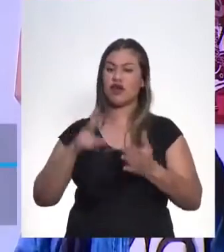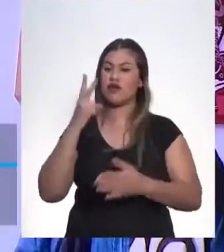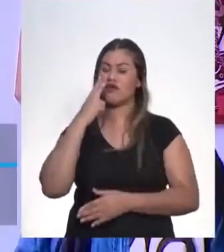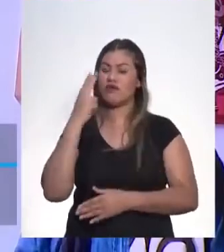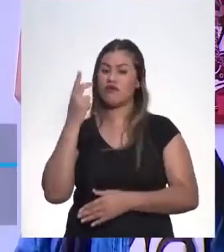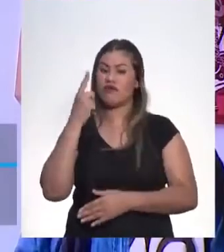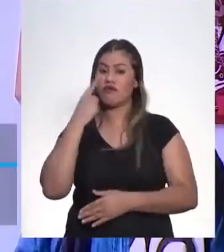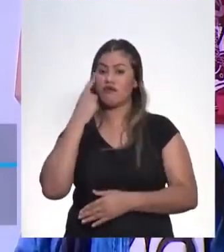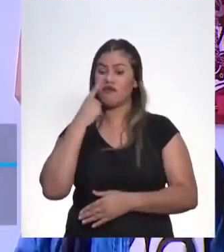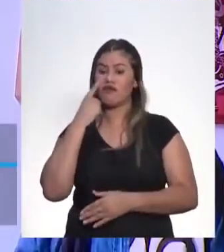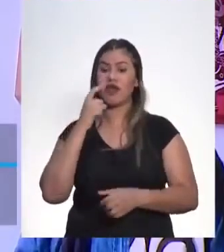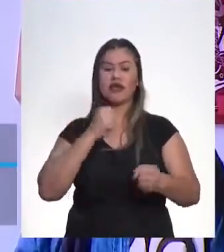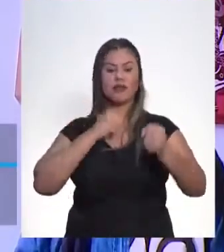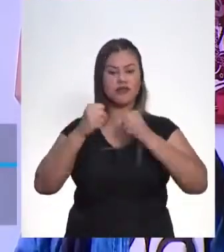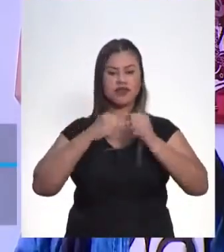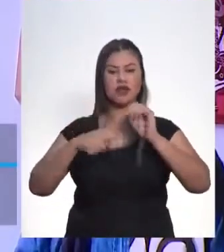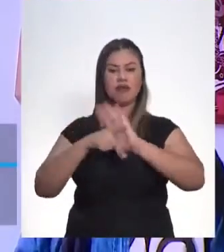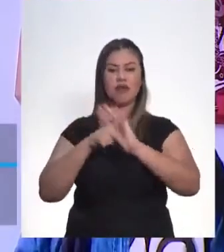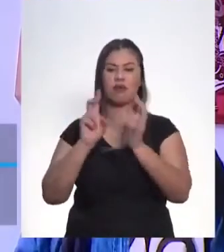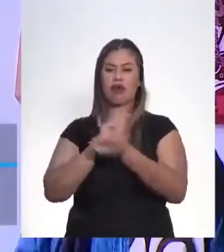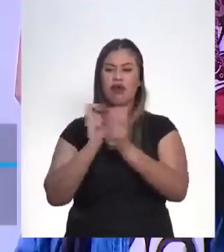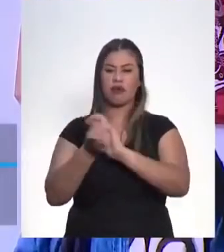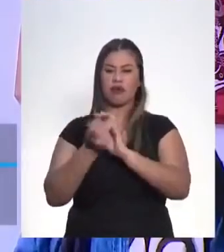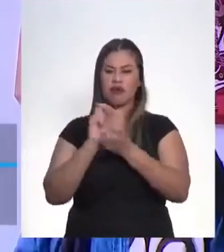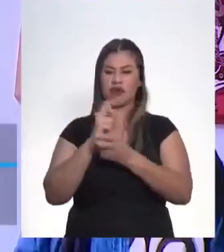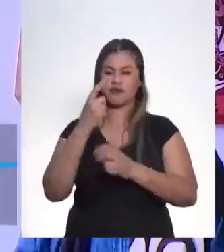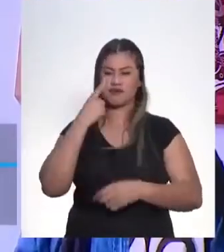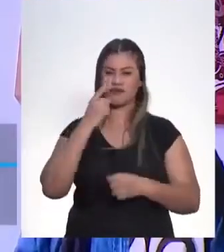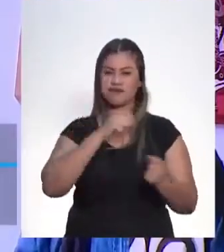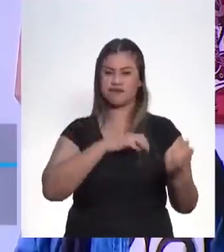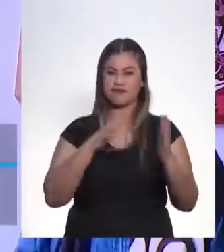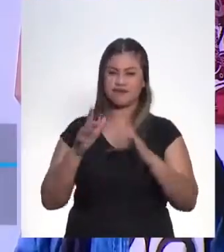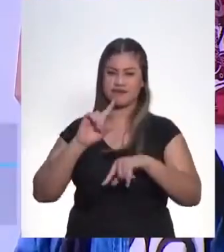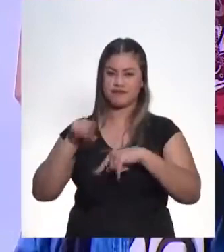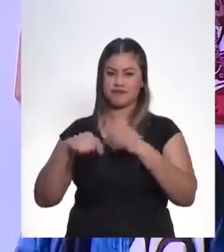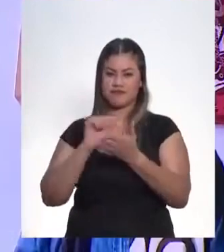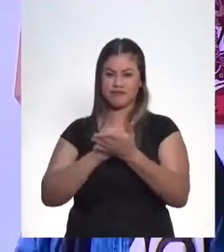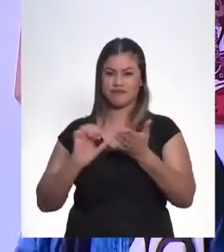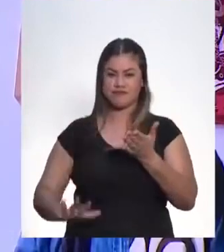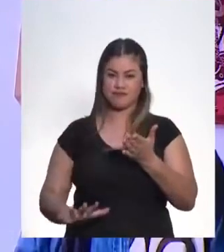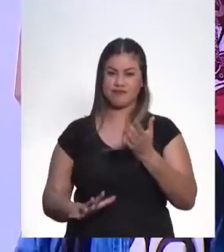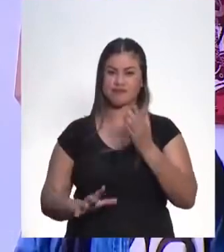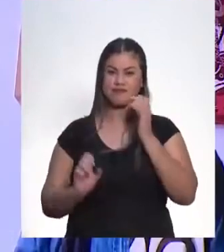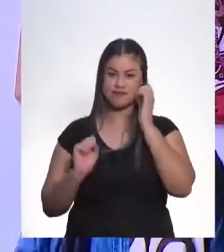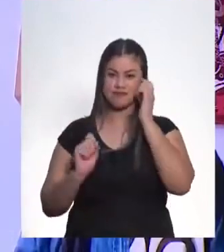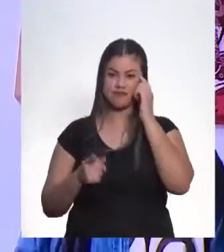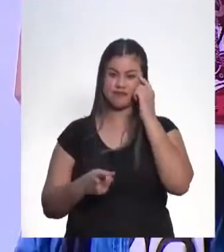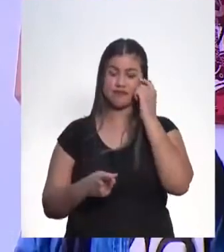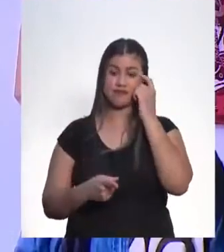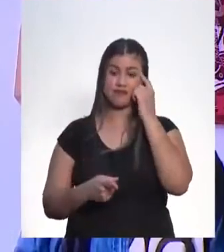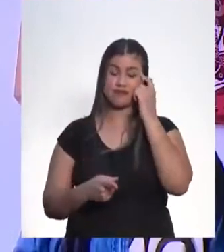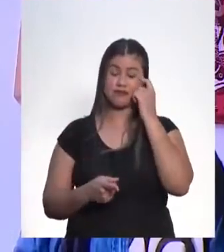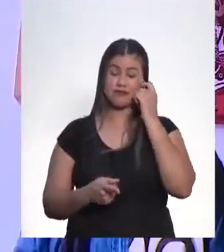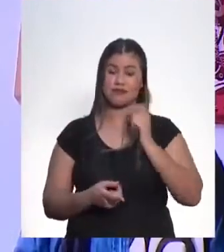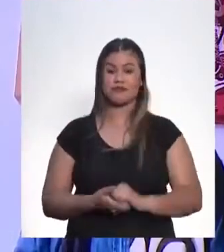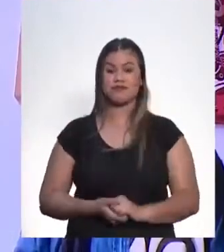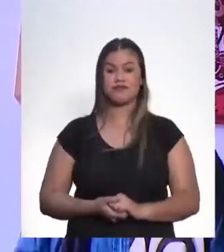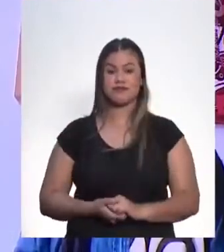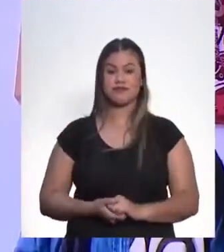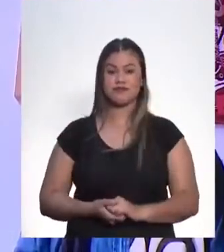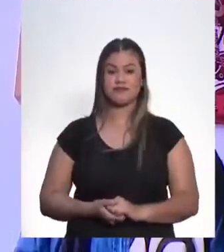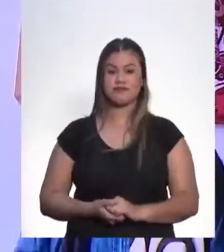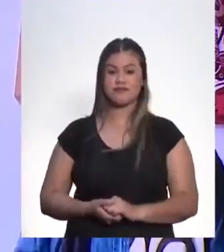uma pequena reportagem sobre a capoeira. Se liga aí que depois tem uma tarefa, ok? Preste bem atenção na